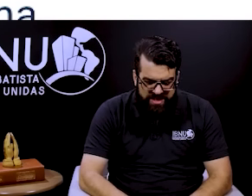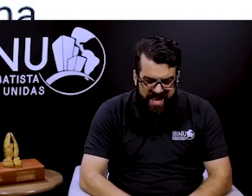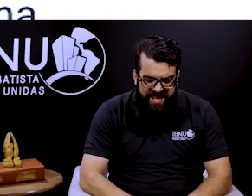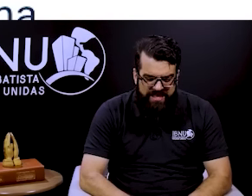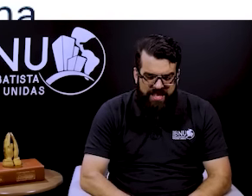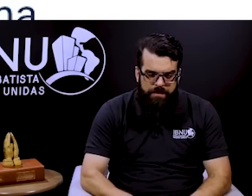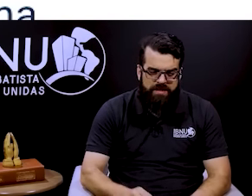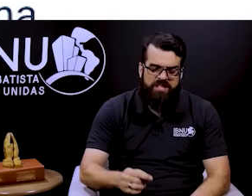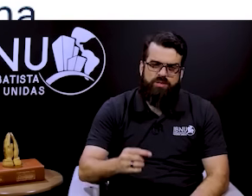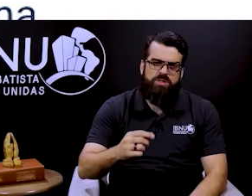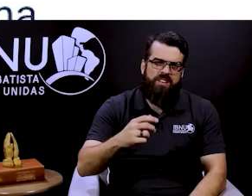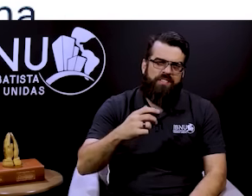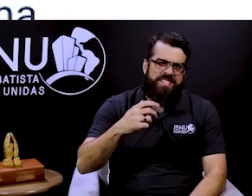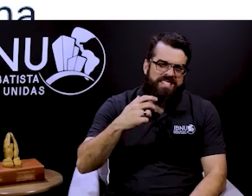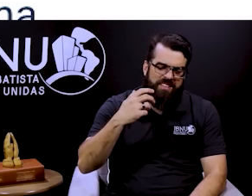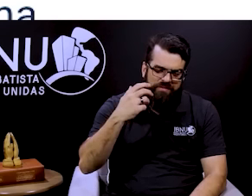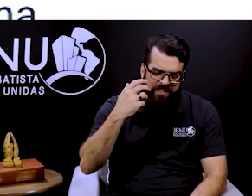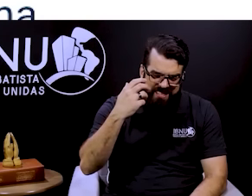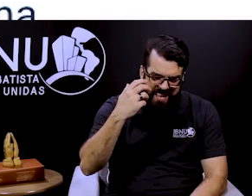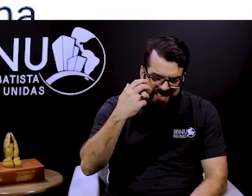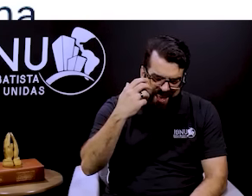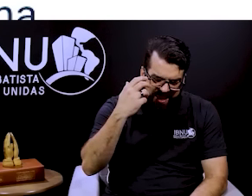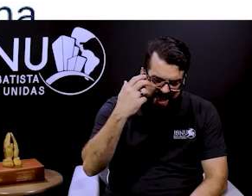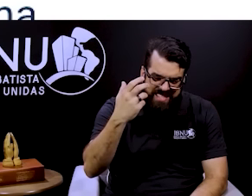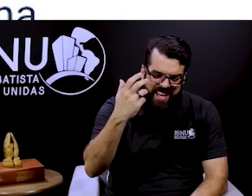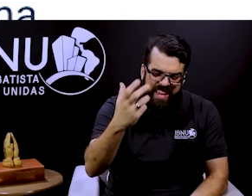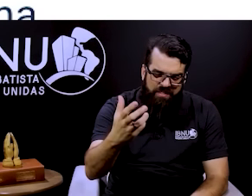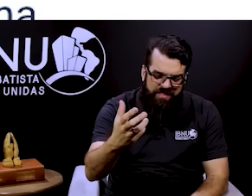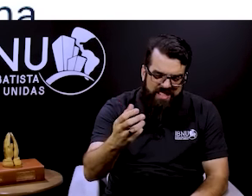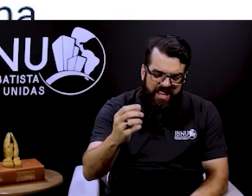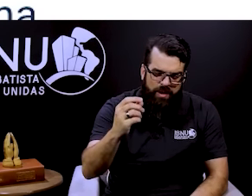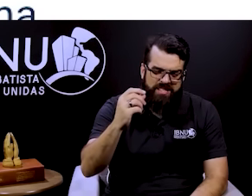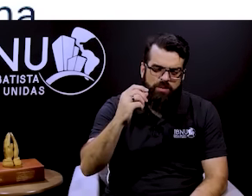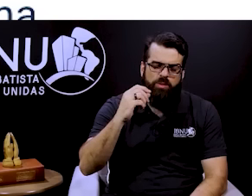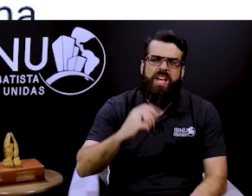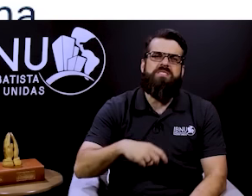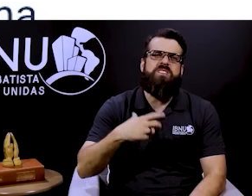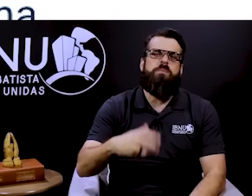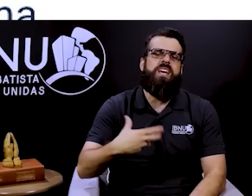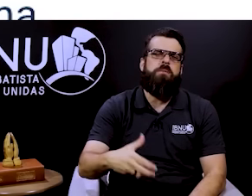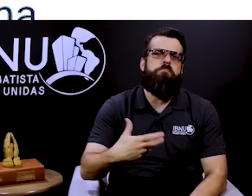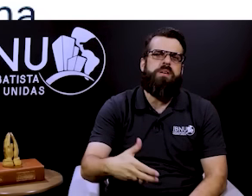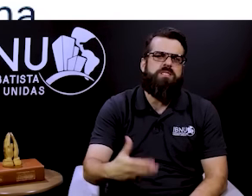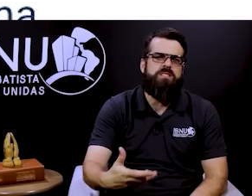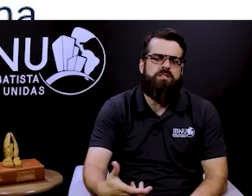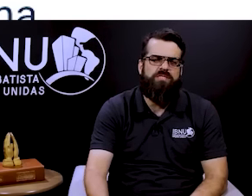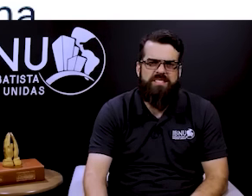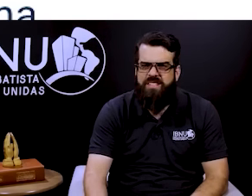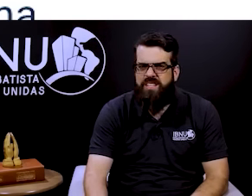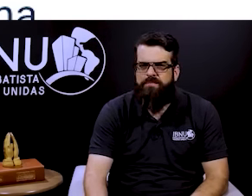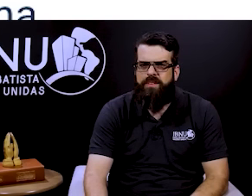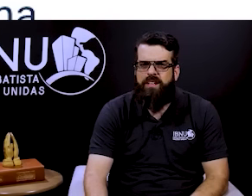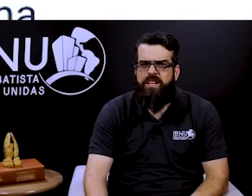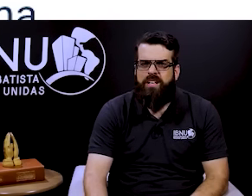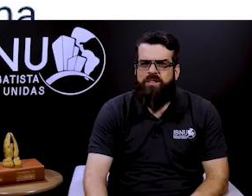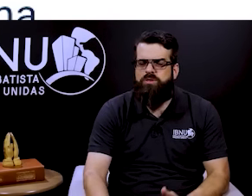oração sincera e simples, Jesus ele faz ele dá essa ênfase que a oração não deve ser uma repetição